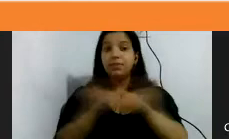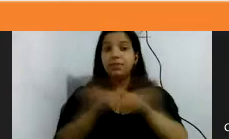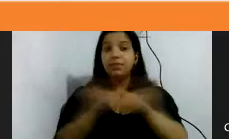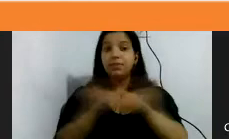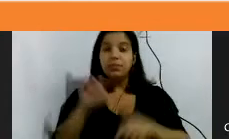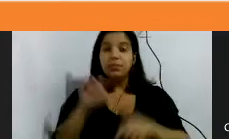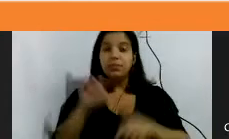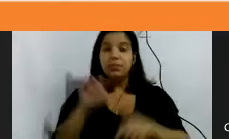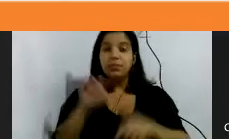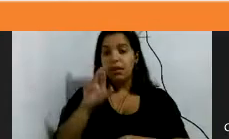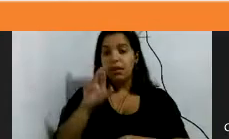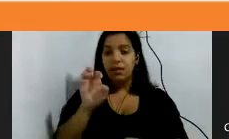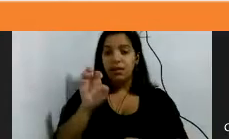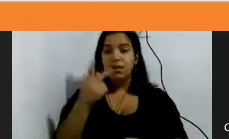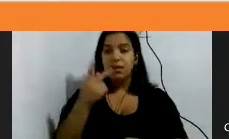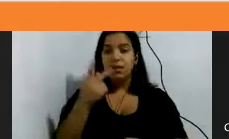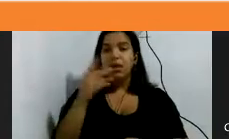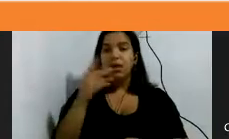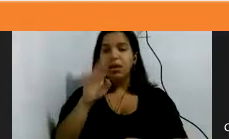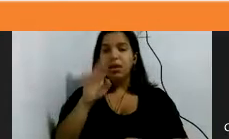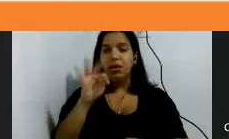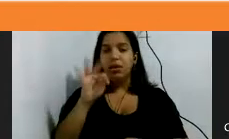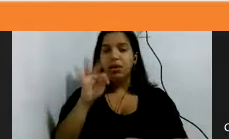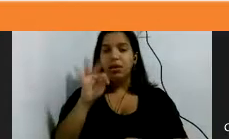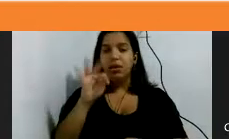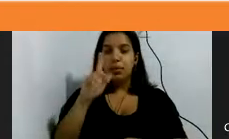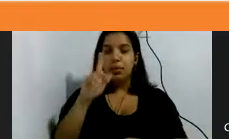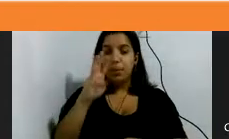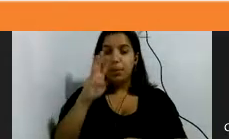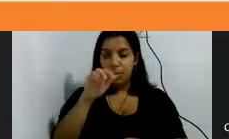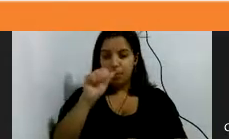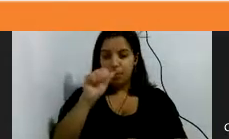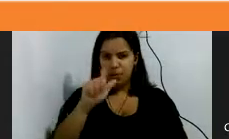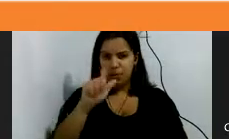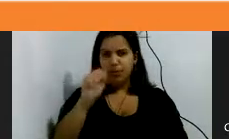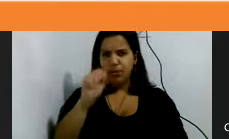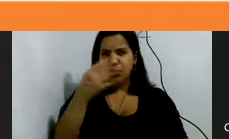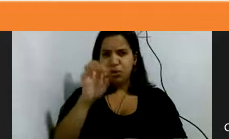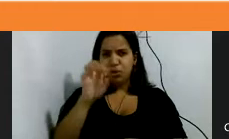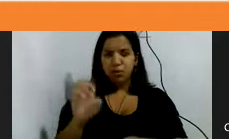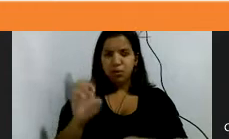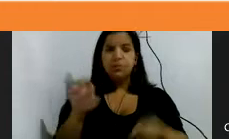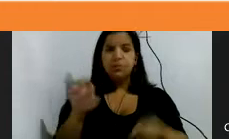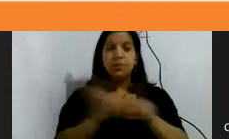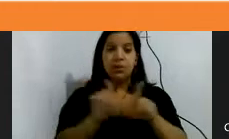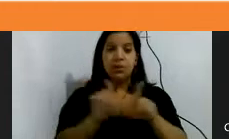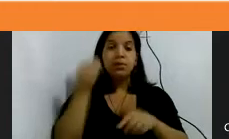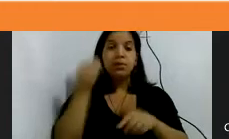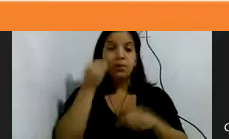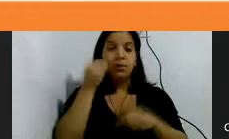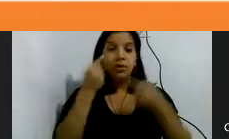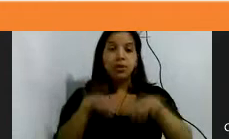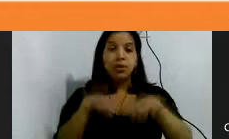sangue periférico e por aí vai. E o teste de antiglobulina indireto, que é